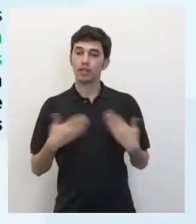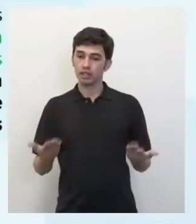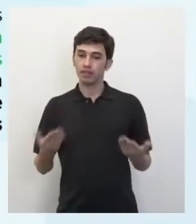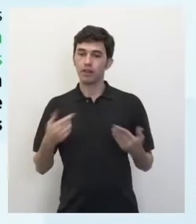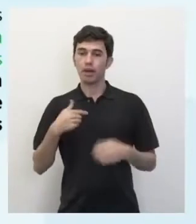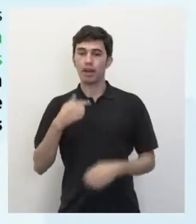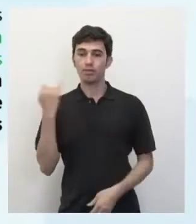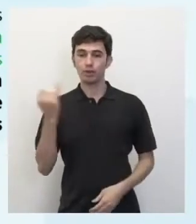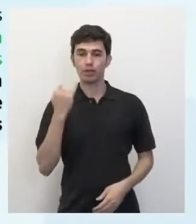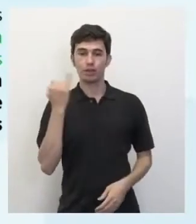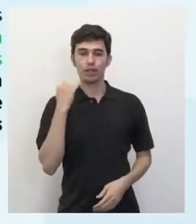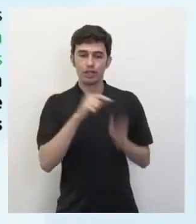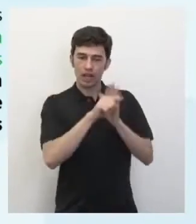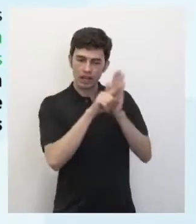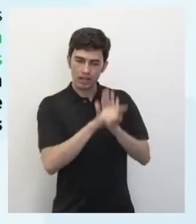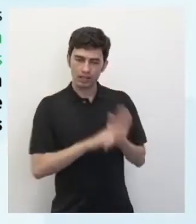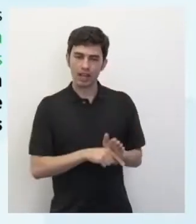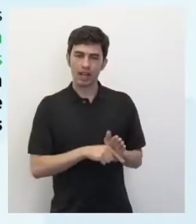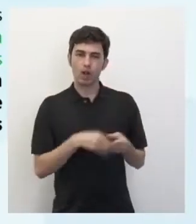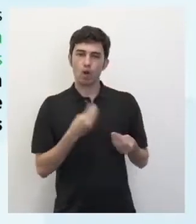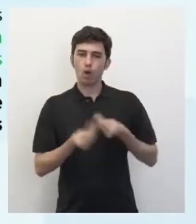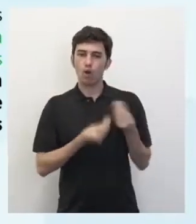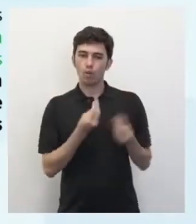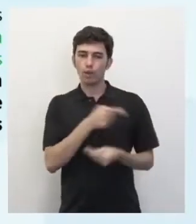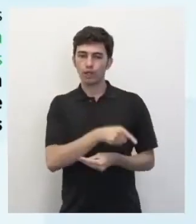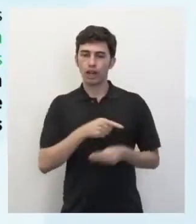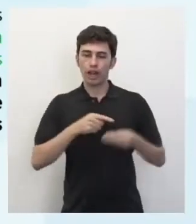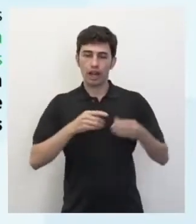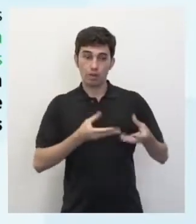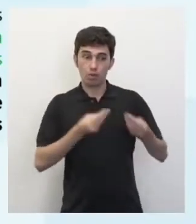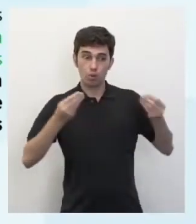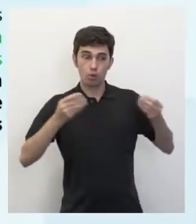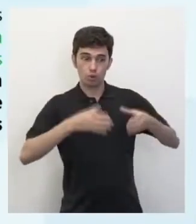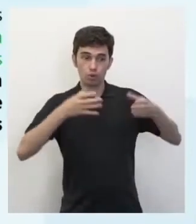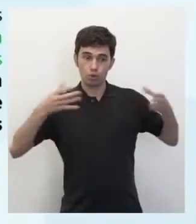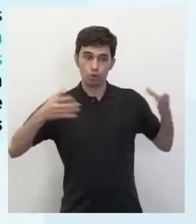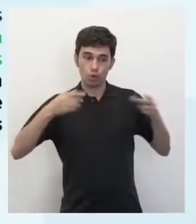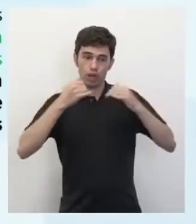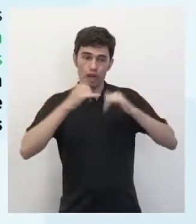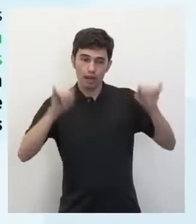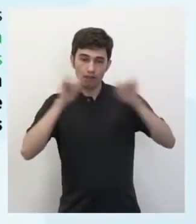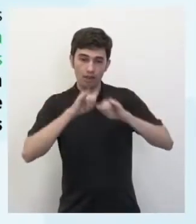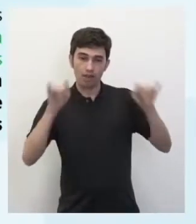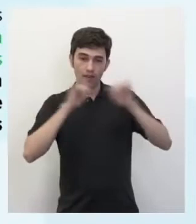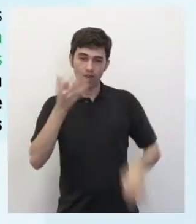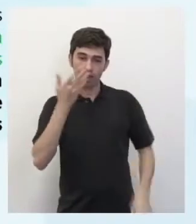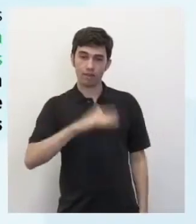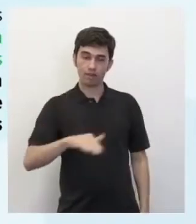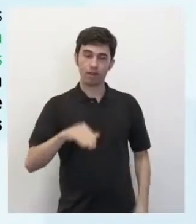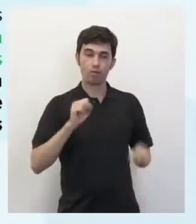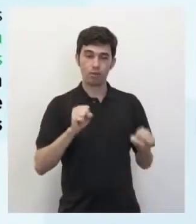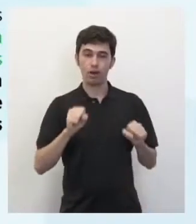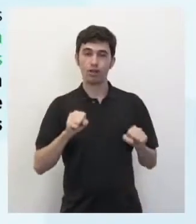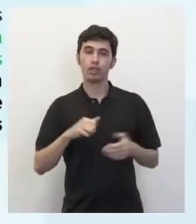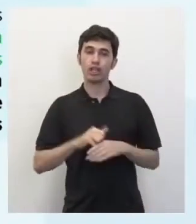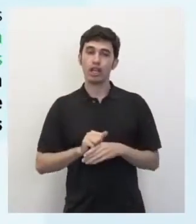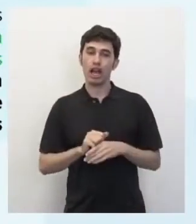contribuir negativamente para o desenvolvimento dos pequenos e do Brasil. Então, chama a atenção que ele coloca